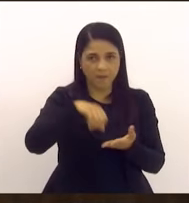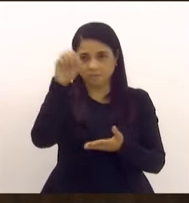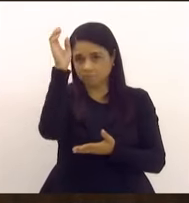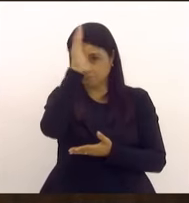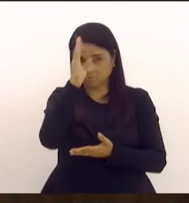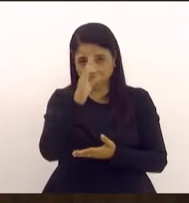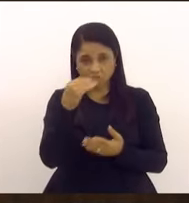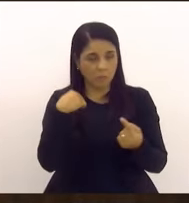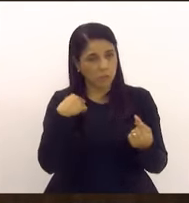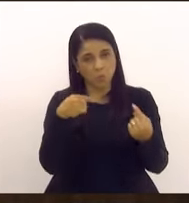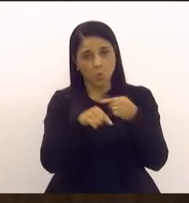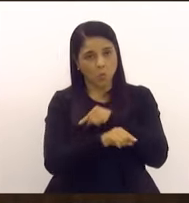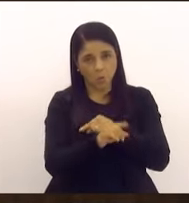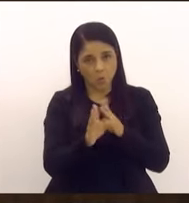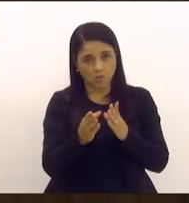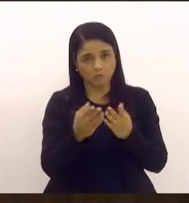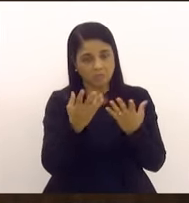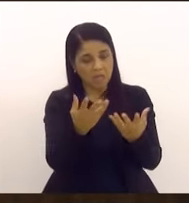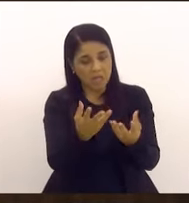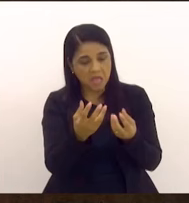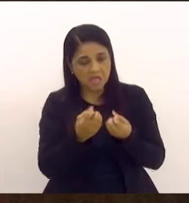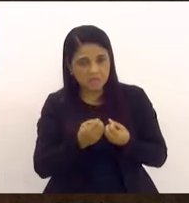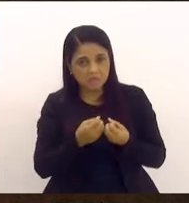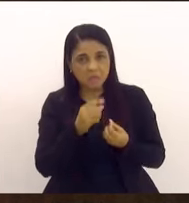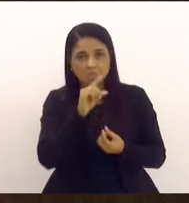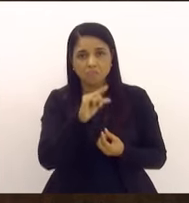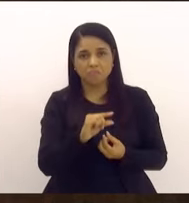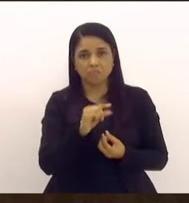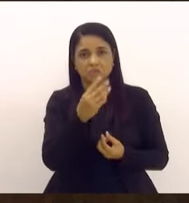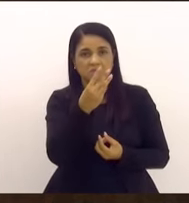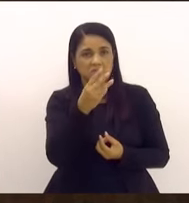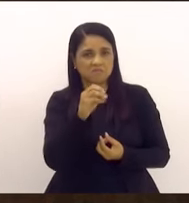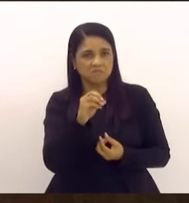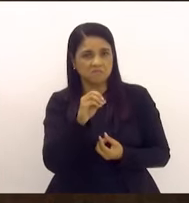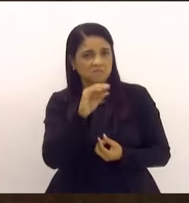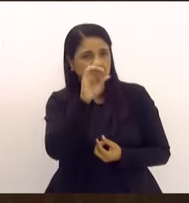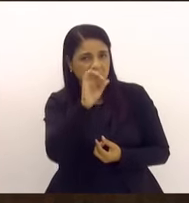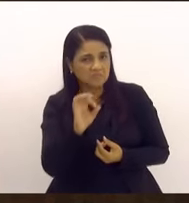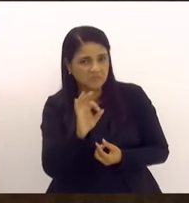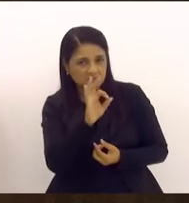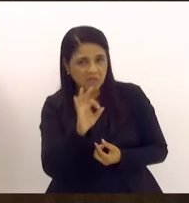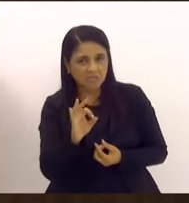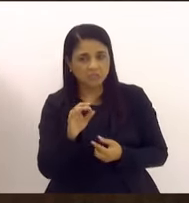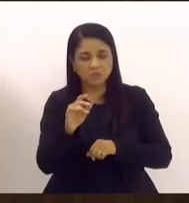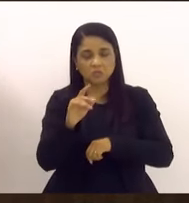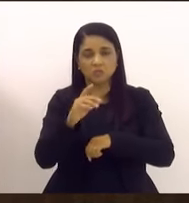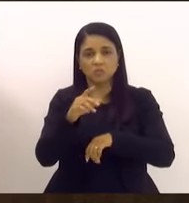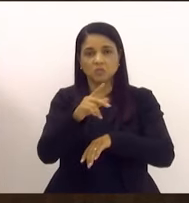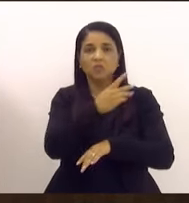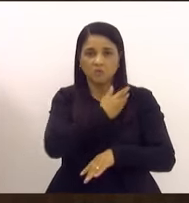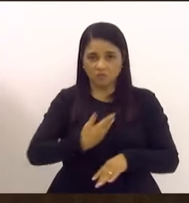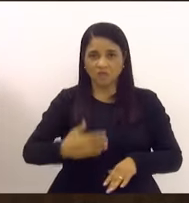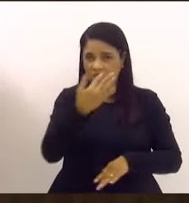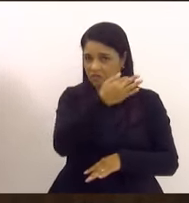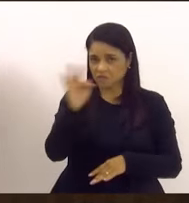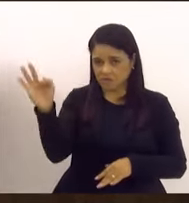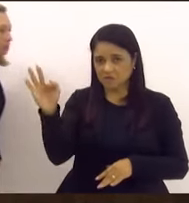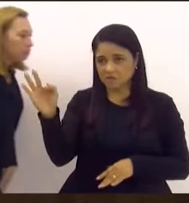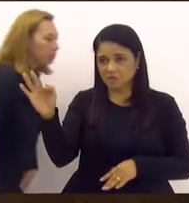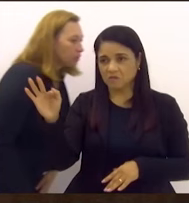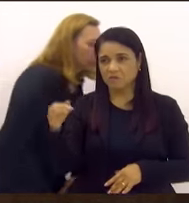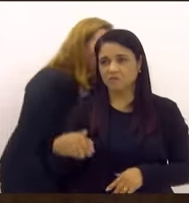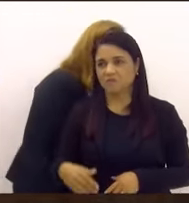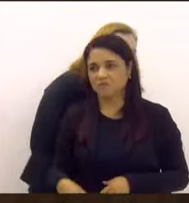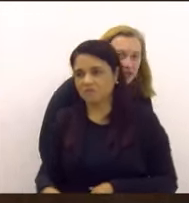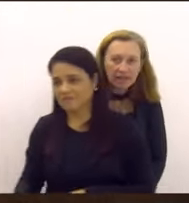não concordamos em receber a migalha que nós recebemos do governo federal. Porque quando a gente vai falar do estado do Rio de Janeiro,